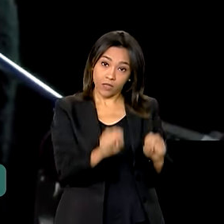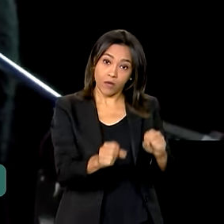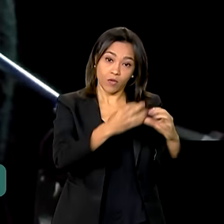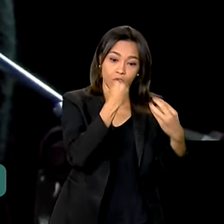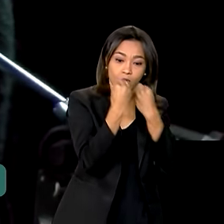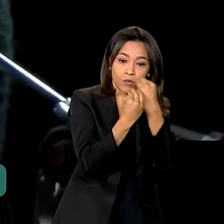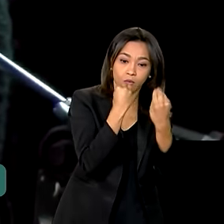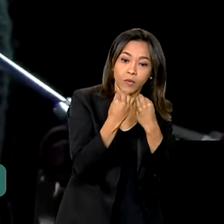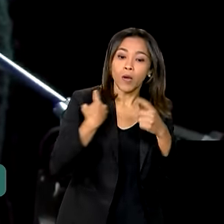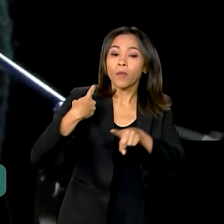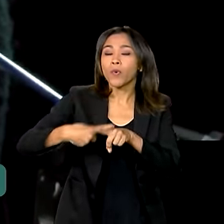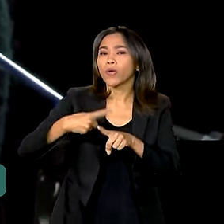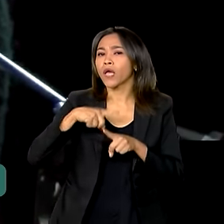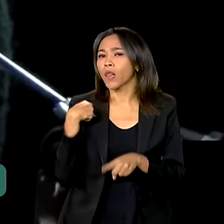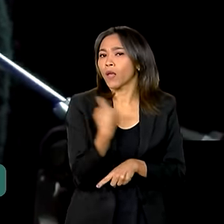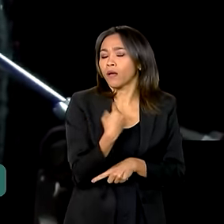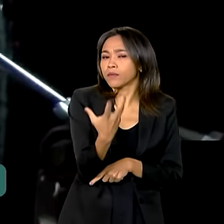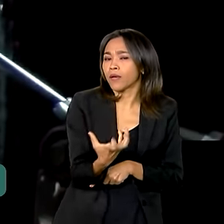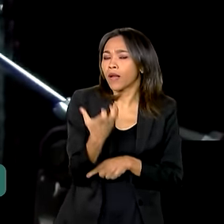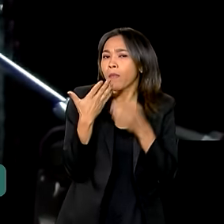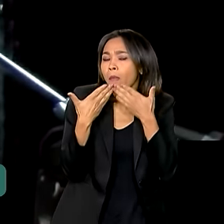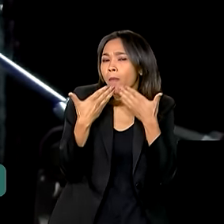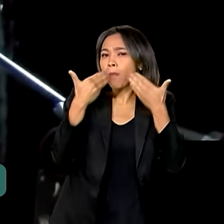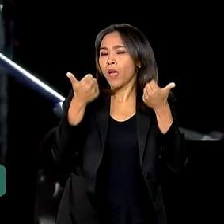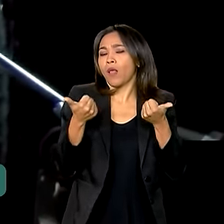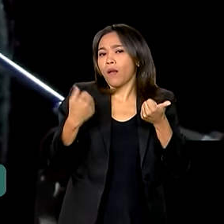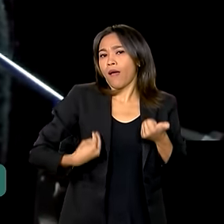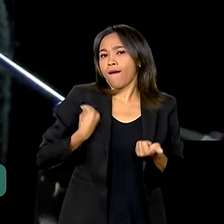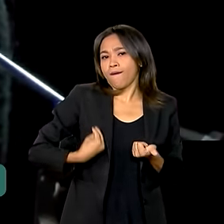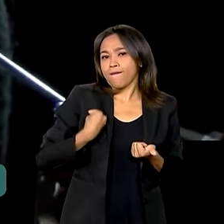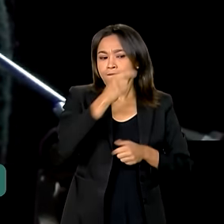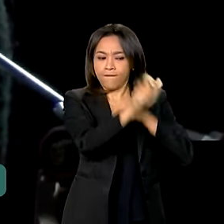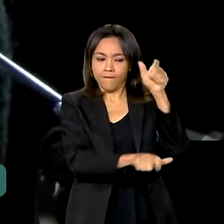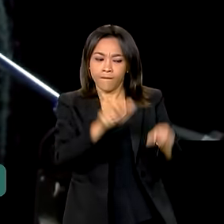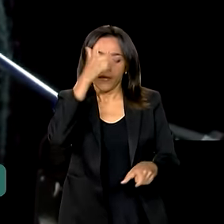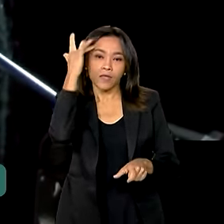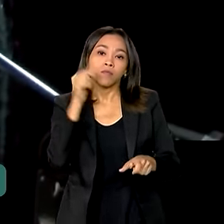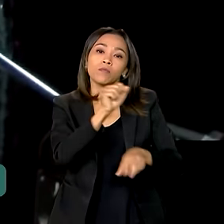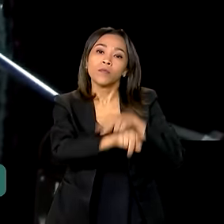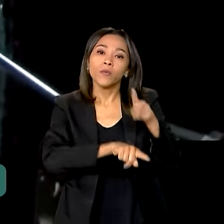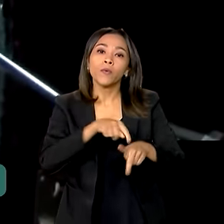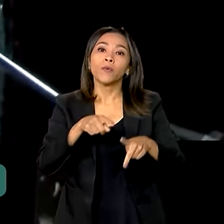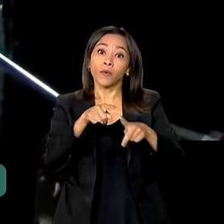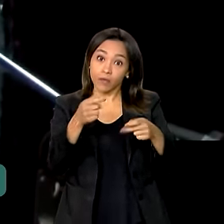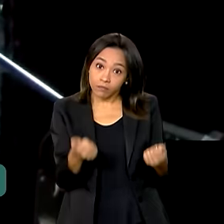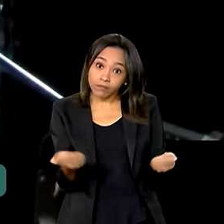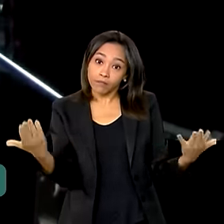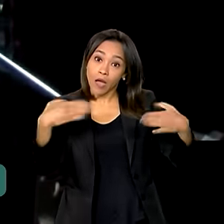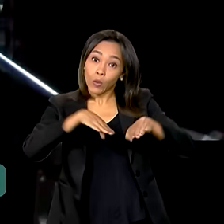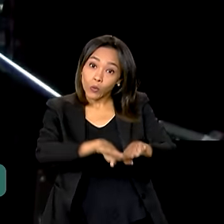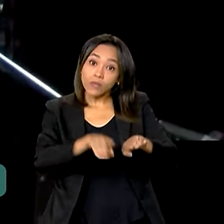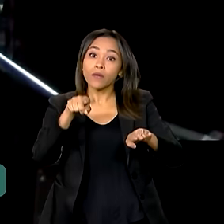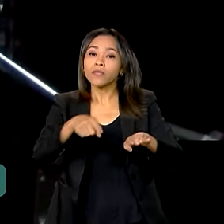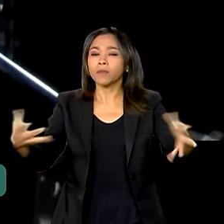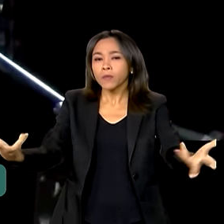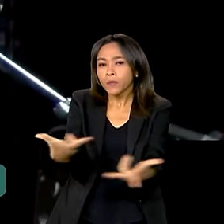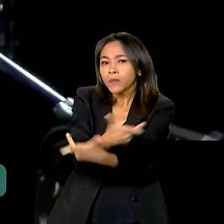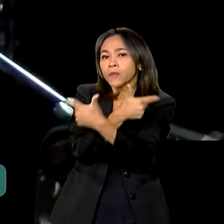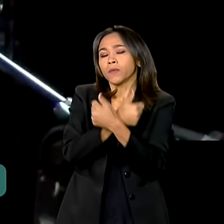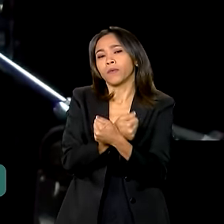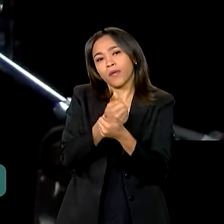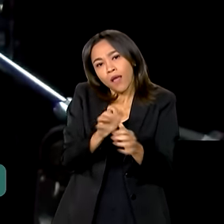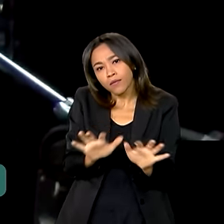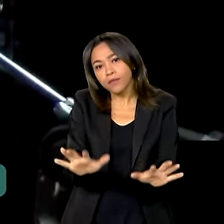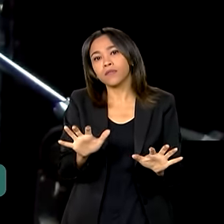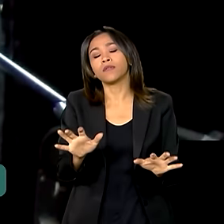agroalimentares, porque o que queremos é melhorar a qualidade de vida das populações, promovendo a inclusão e o aumento da eficiência produtiva. E